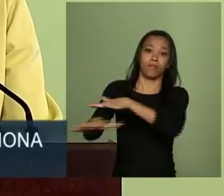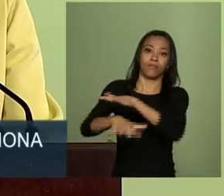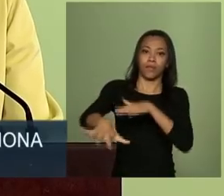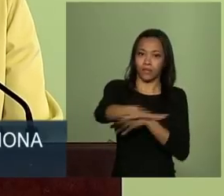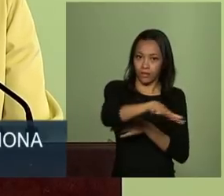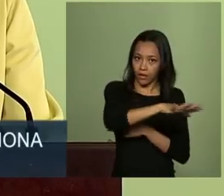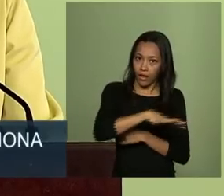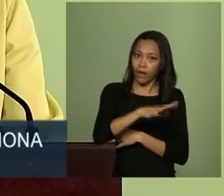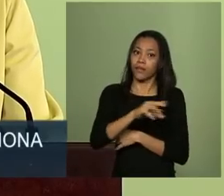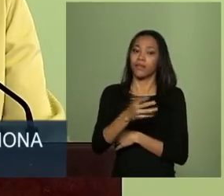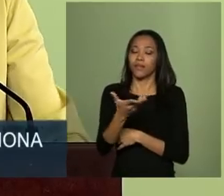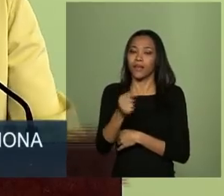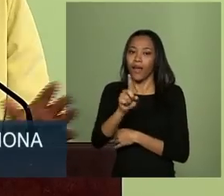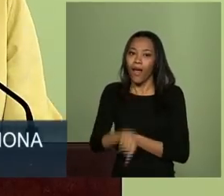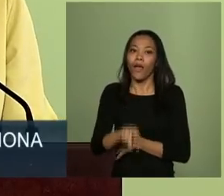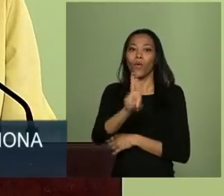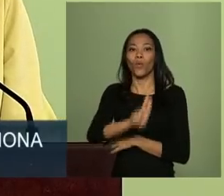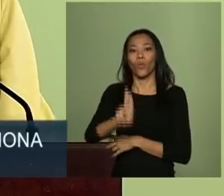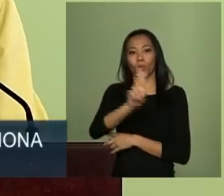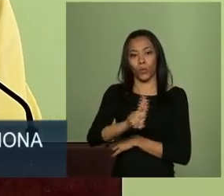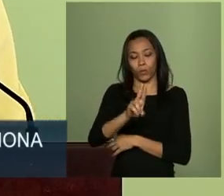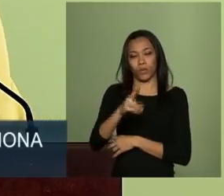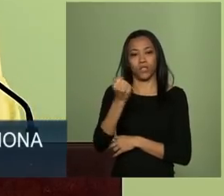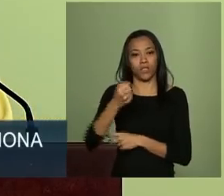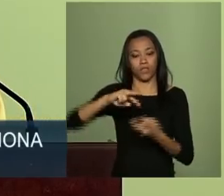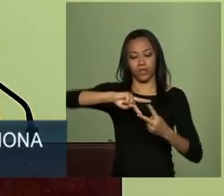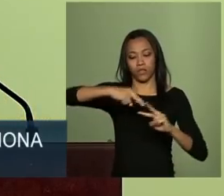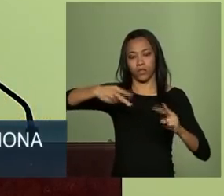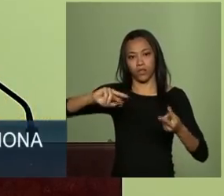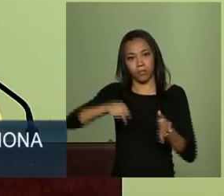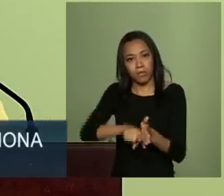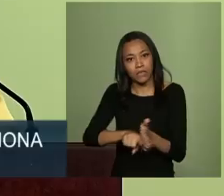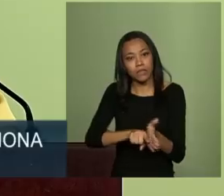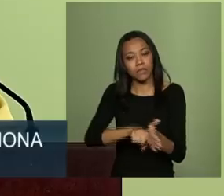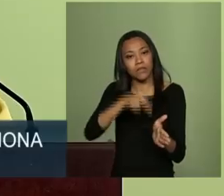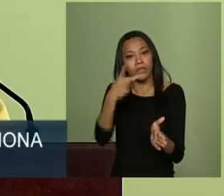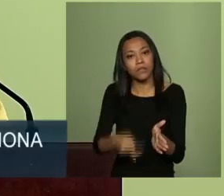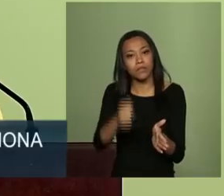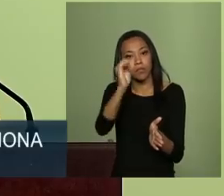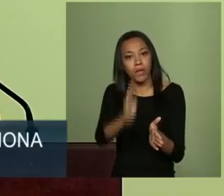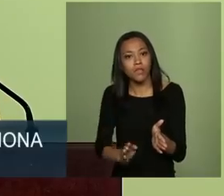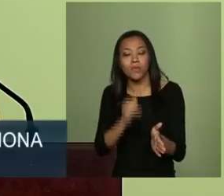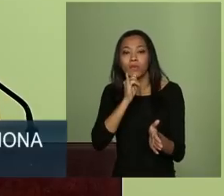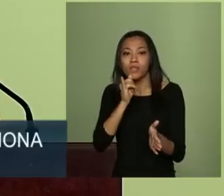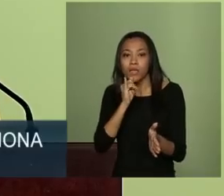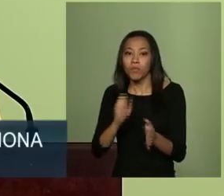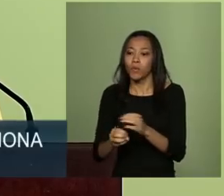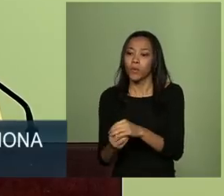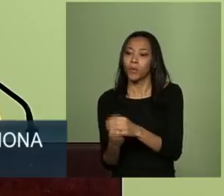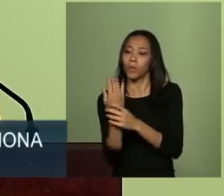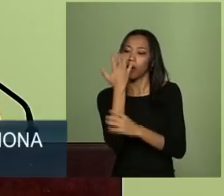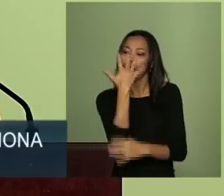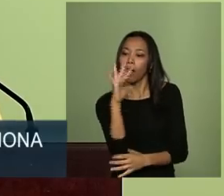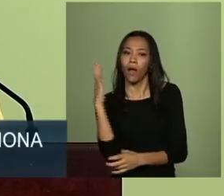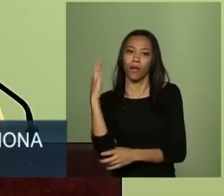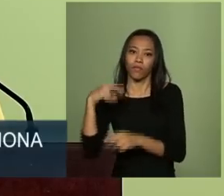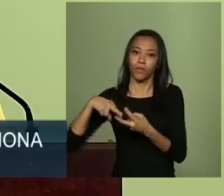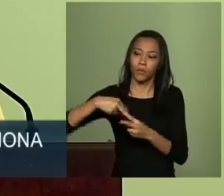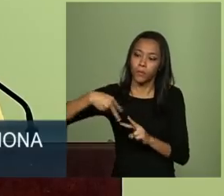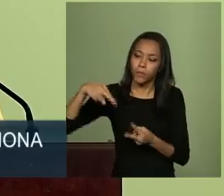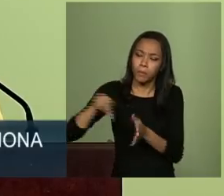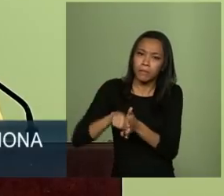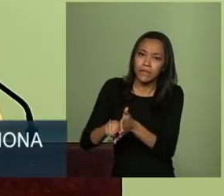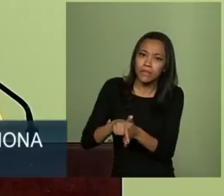inovadora está no uso dos recursos genéticos, né? Como fitomedicamentos, fármacos, cosméticos,